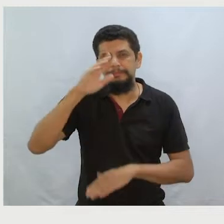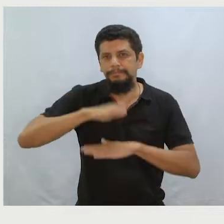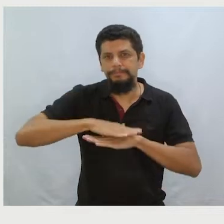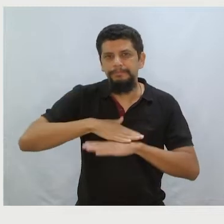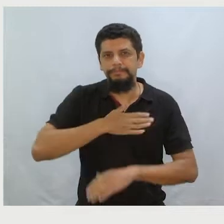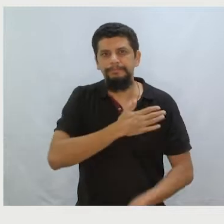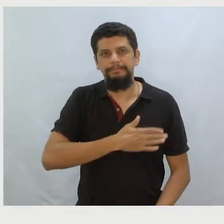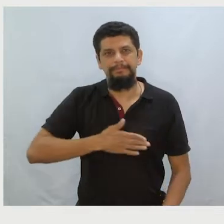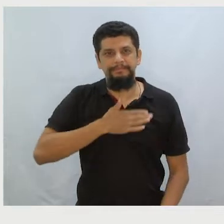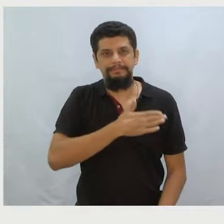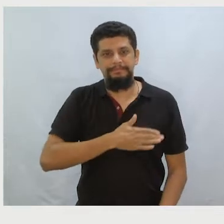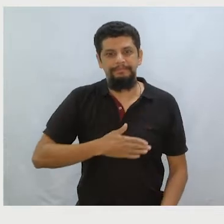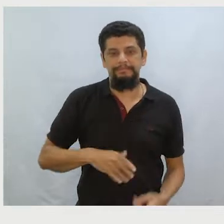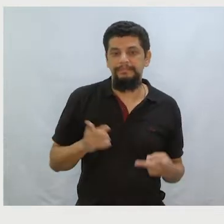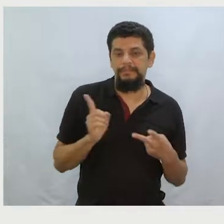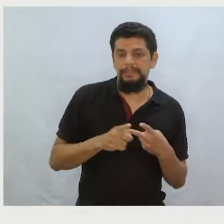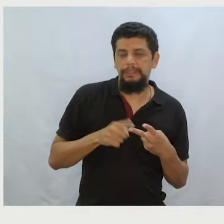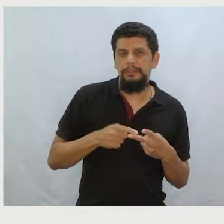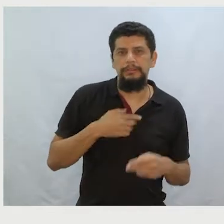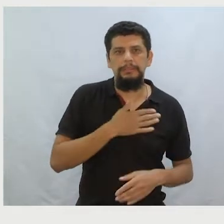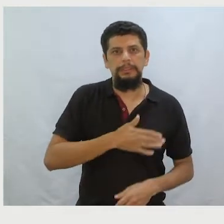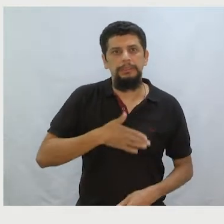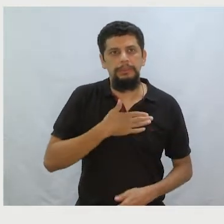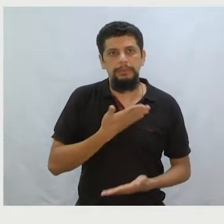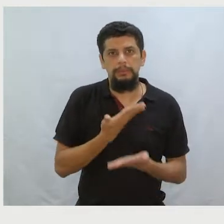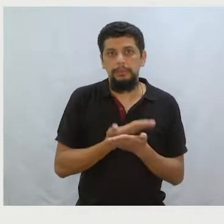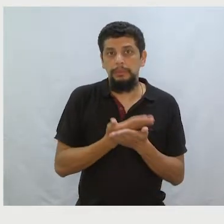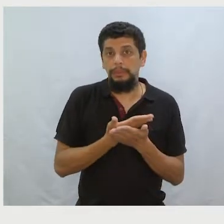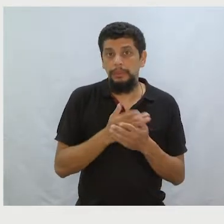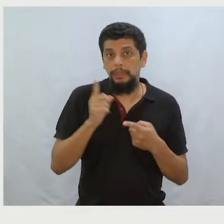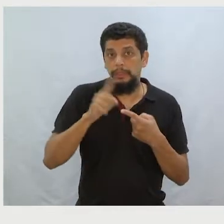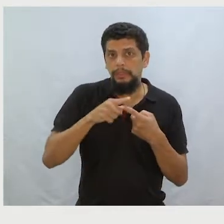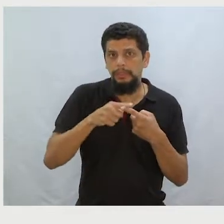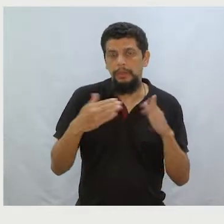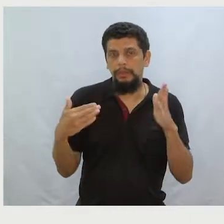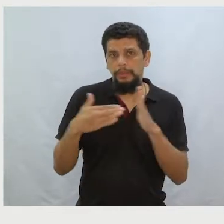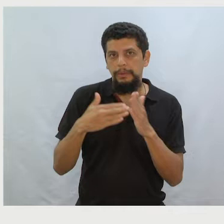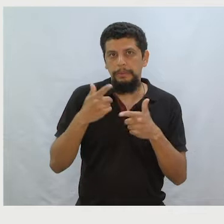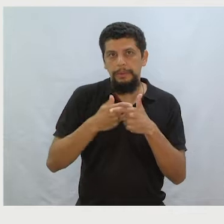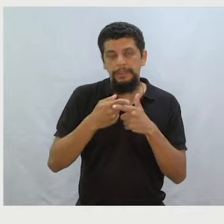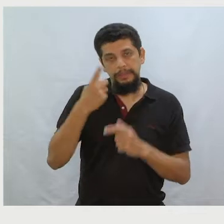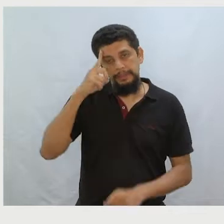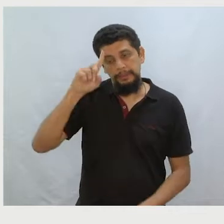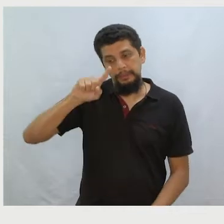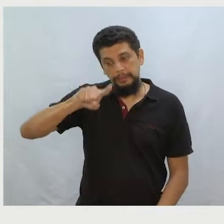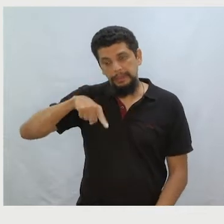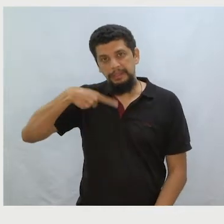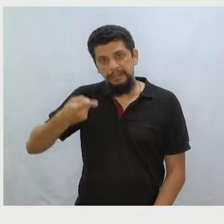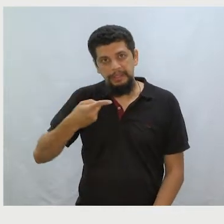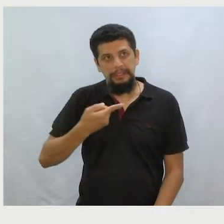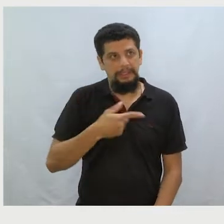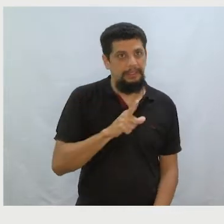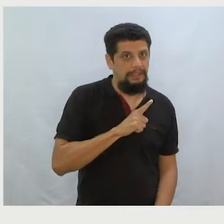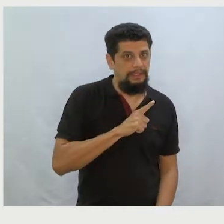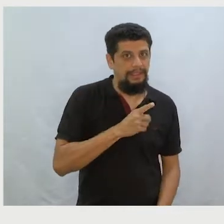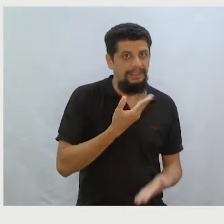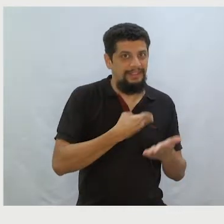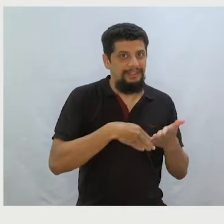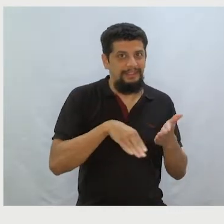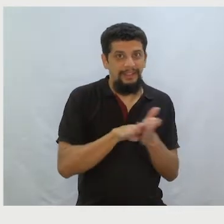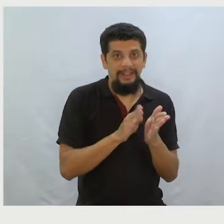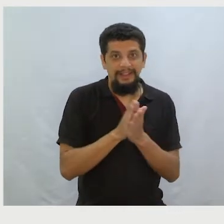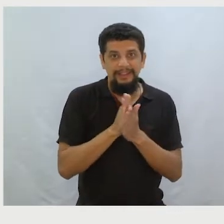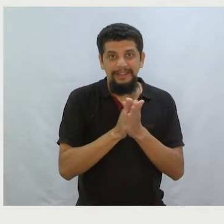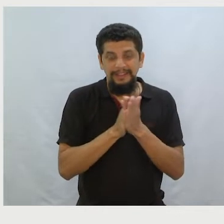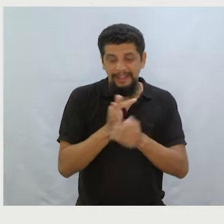mais gosto em segundo lugar o que eu mais gosto em primeiro é o último porque no dia seguinte chegam